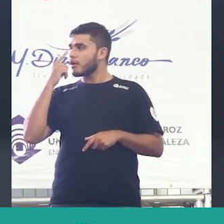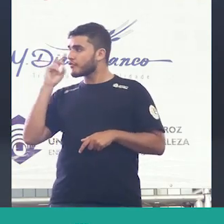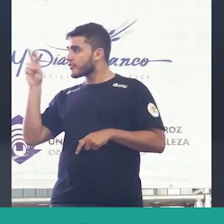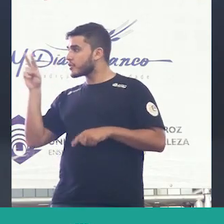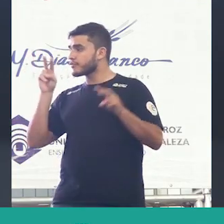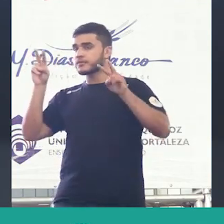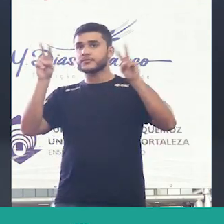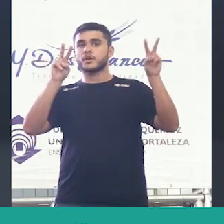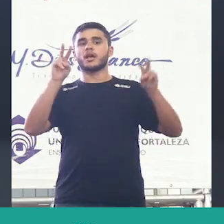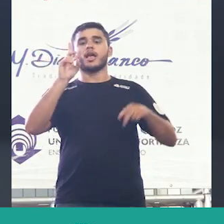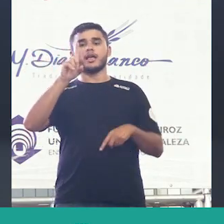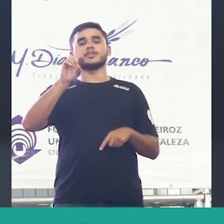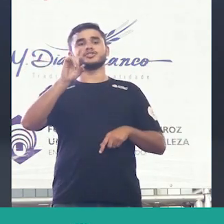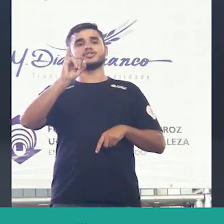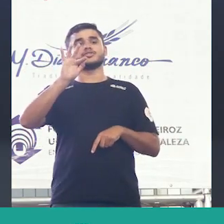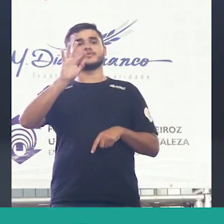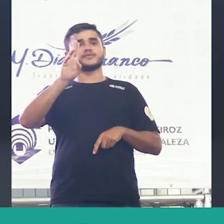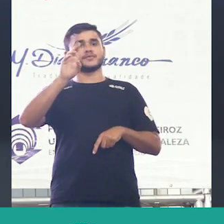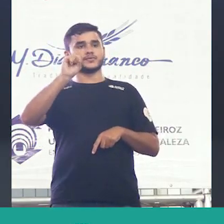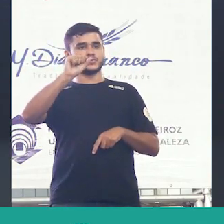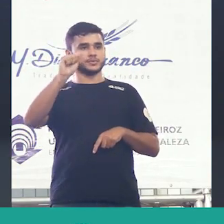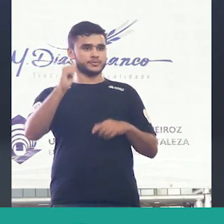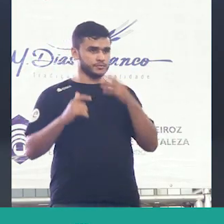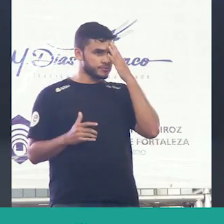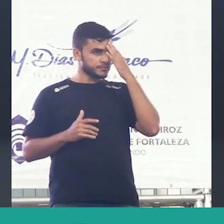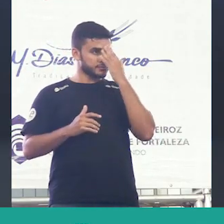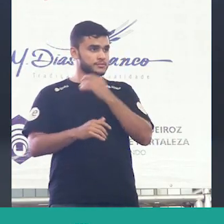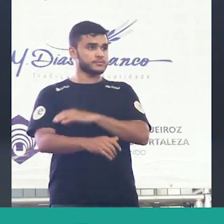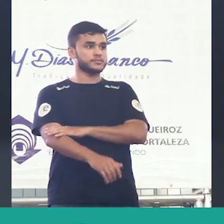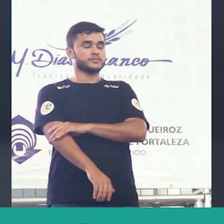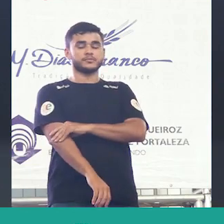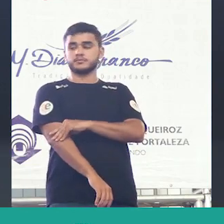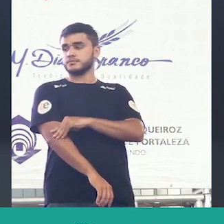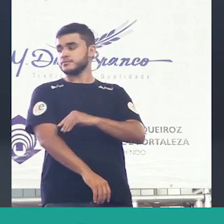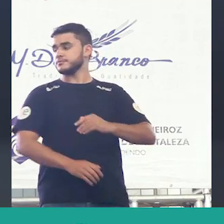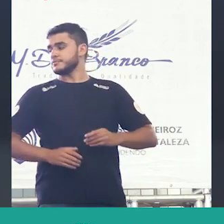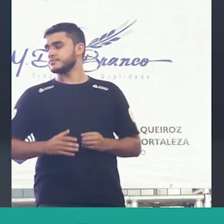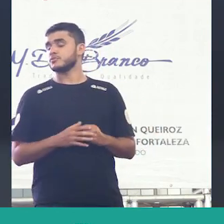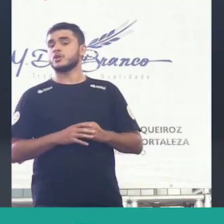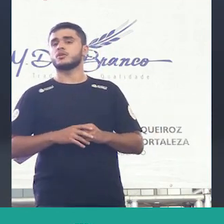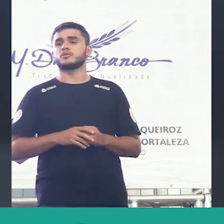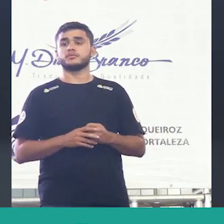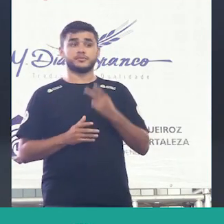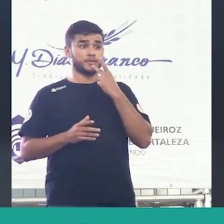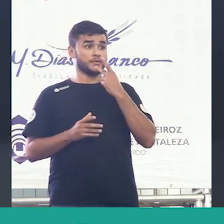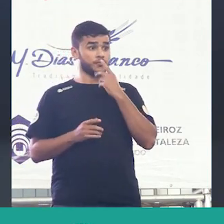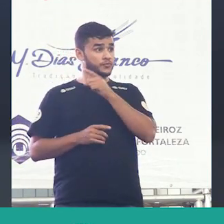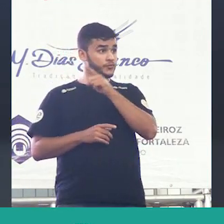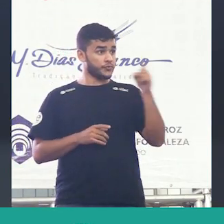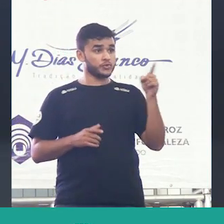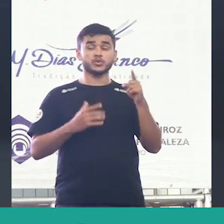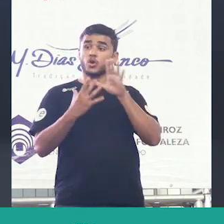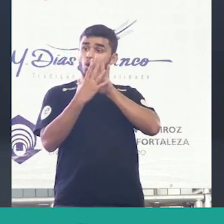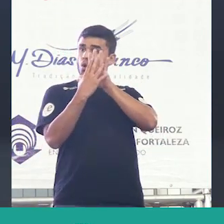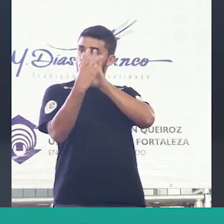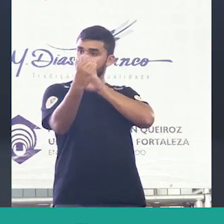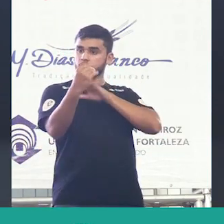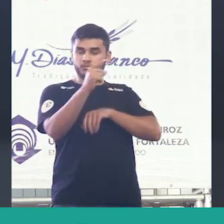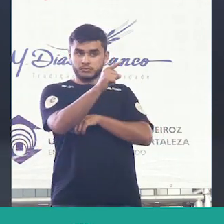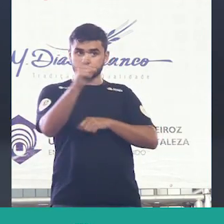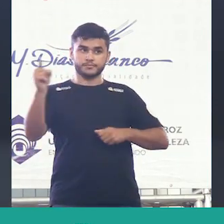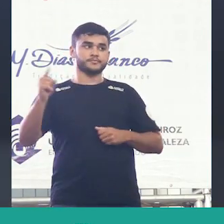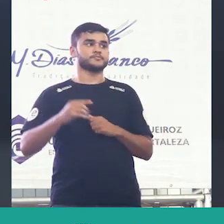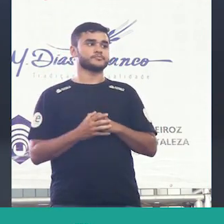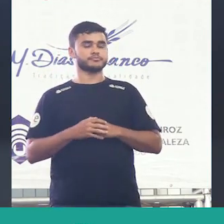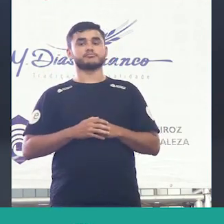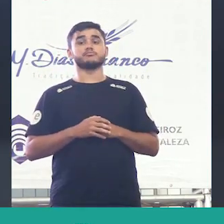reflexão difusa. Fui claro? Beleza? Agora a gente vai fazer um coro bem forte, pessoal. Vocês vão me